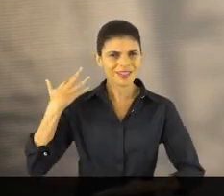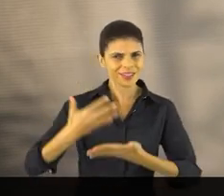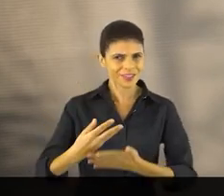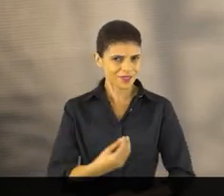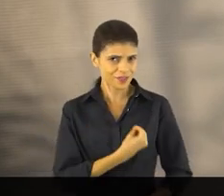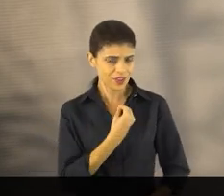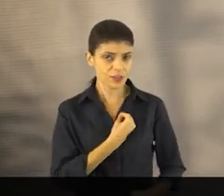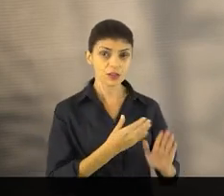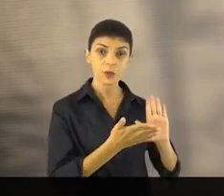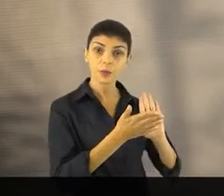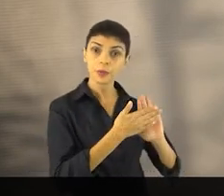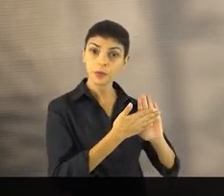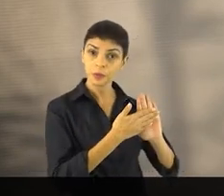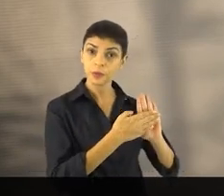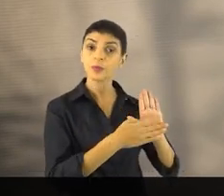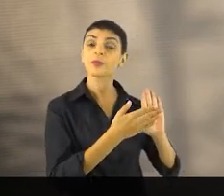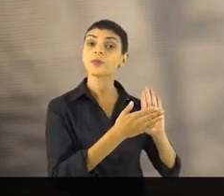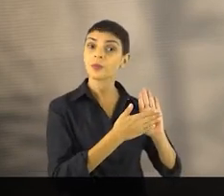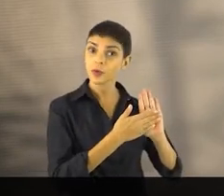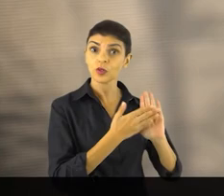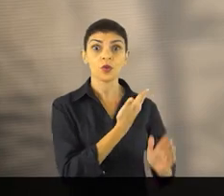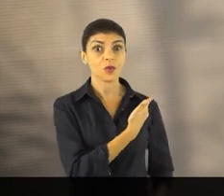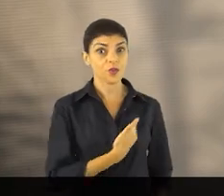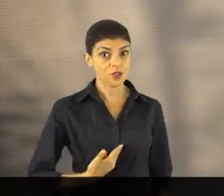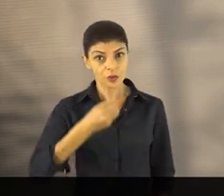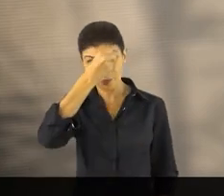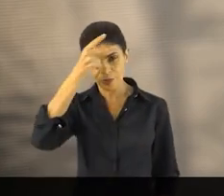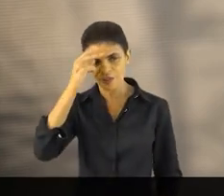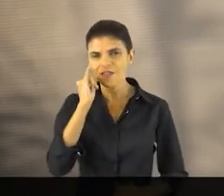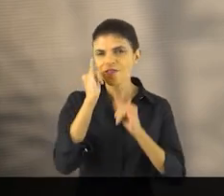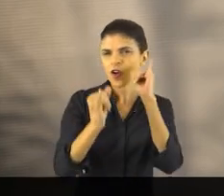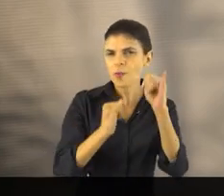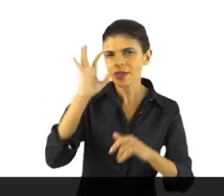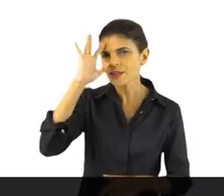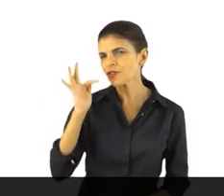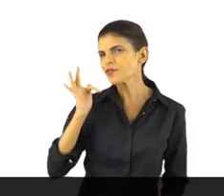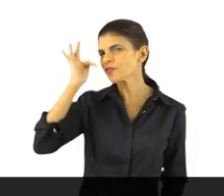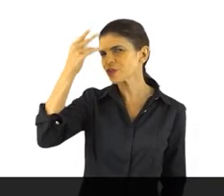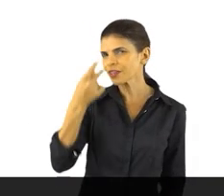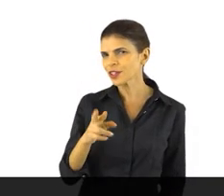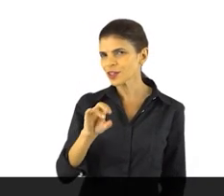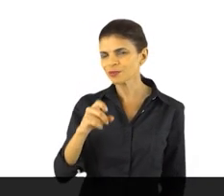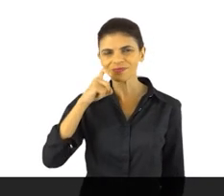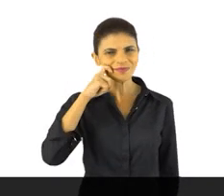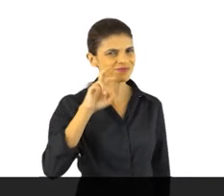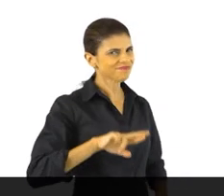meu plano de governo com informação Vamos decidir o futuro do Rei certeza todos os